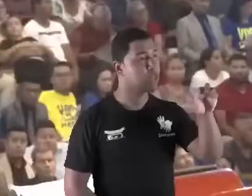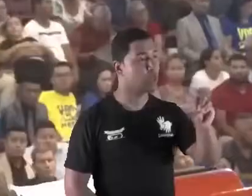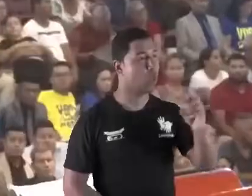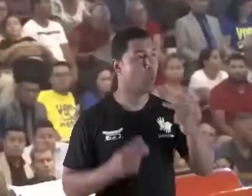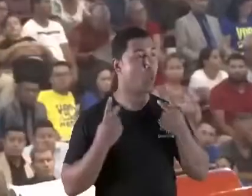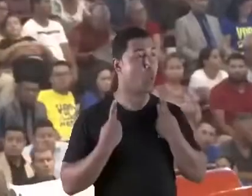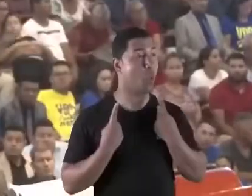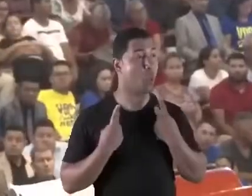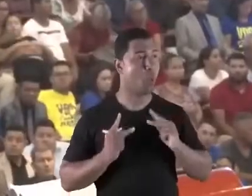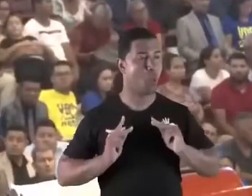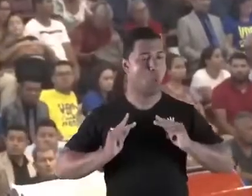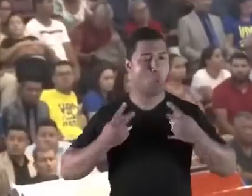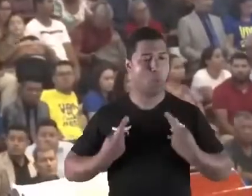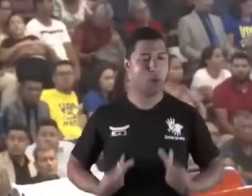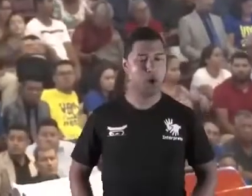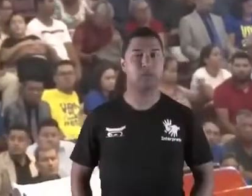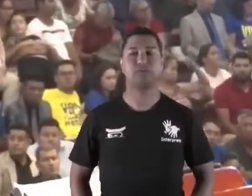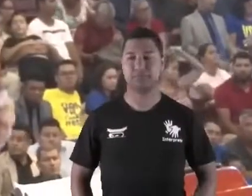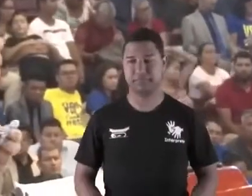Segunda,